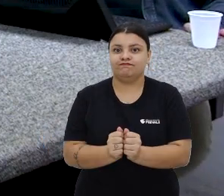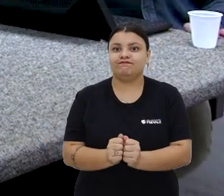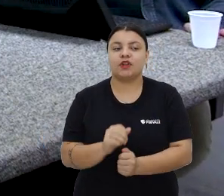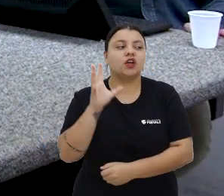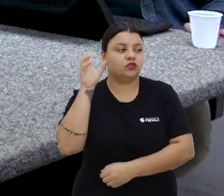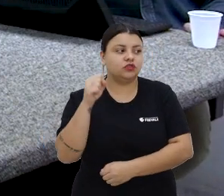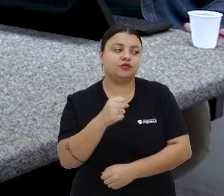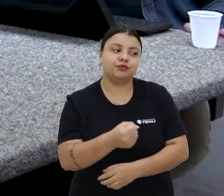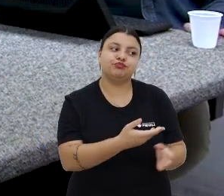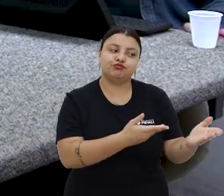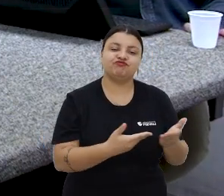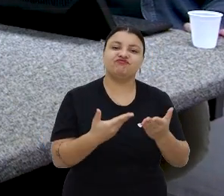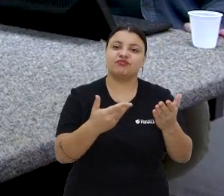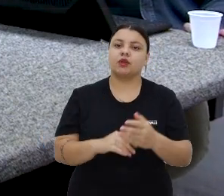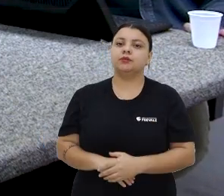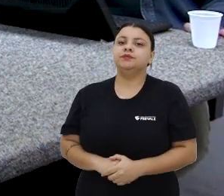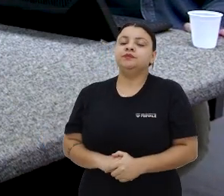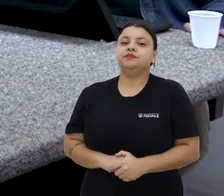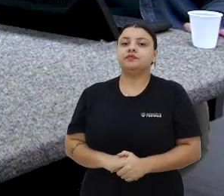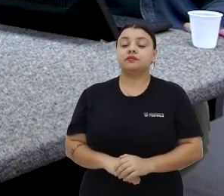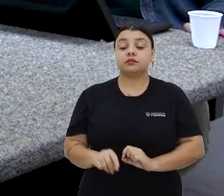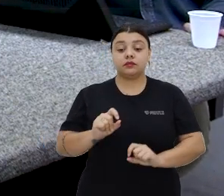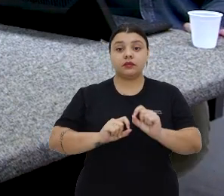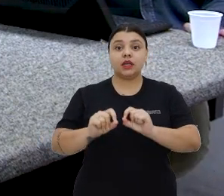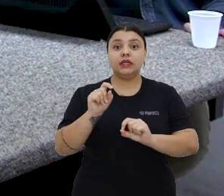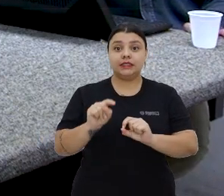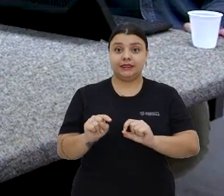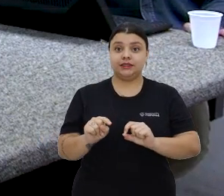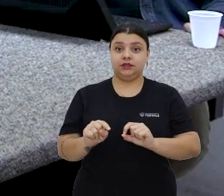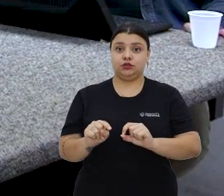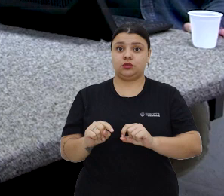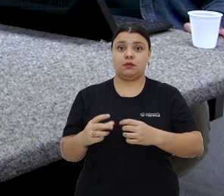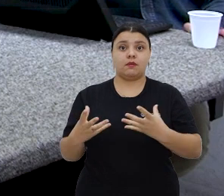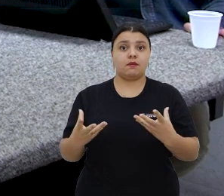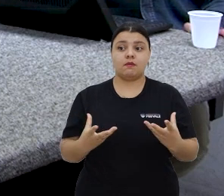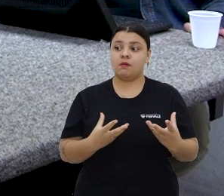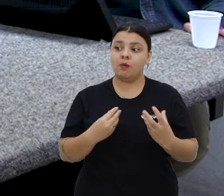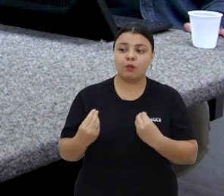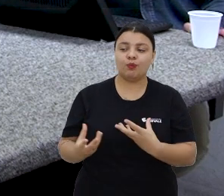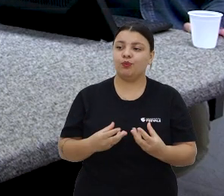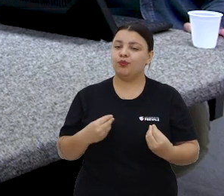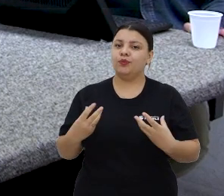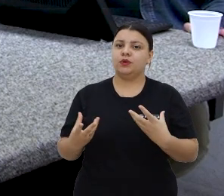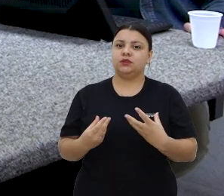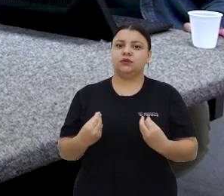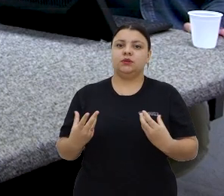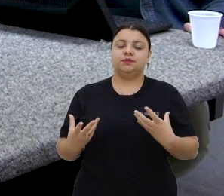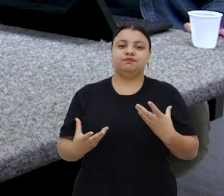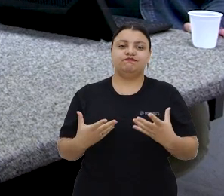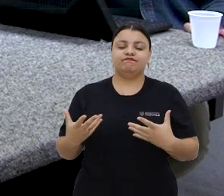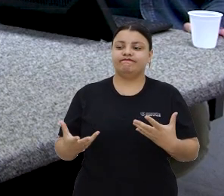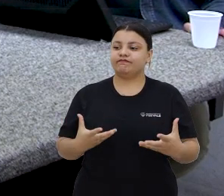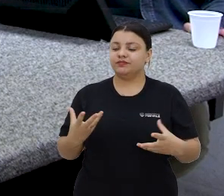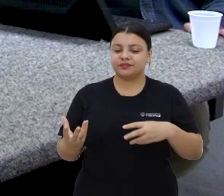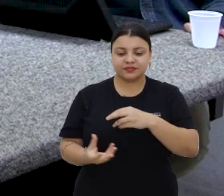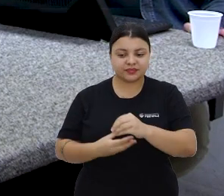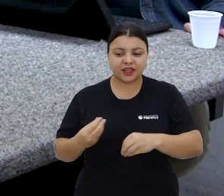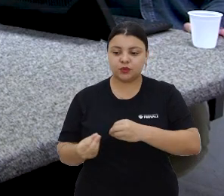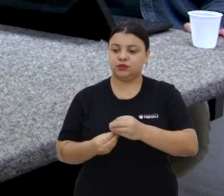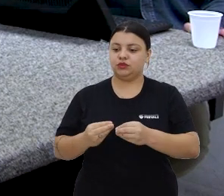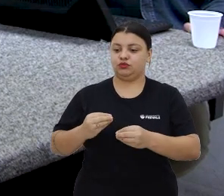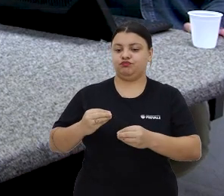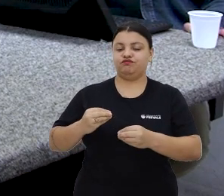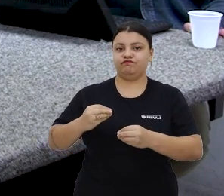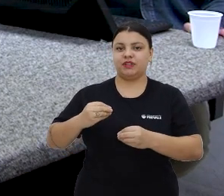aqui. Não corre na rua. E isso é um início de politização,